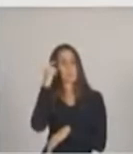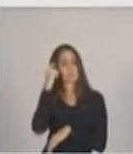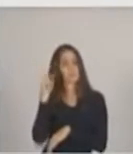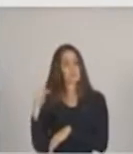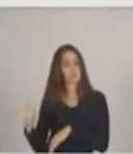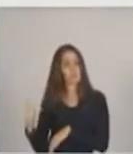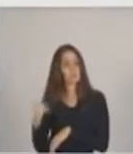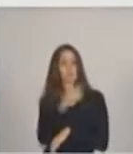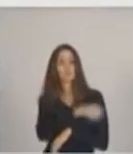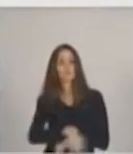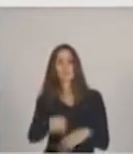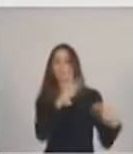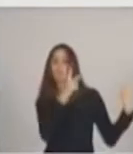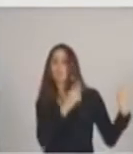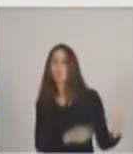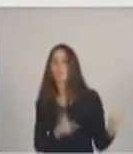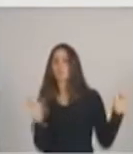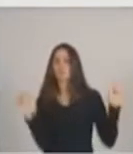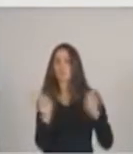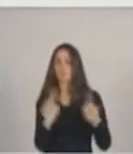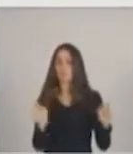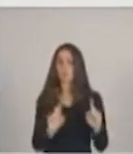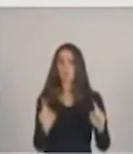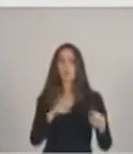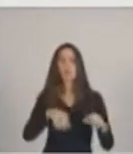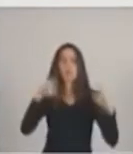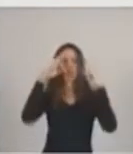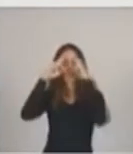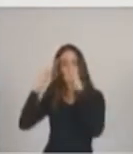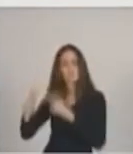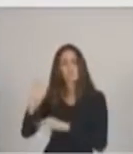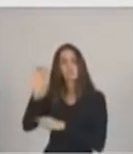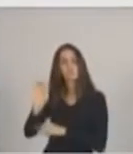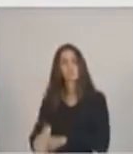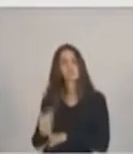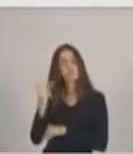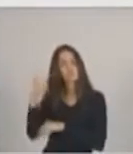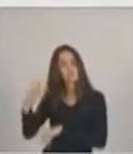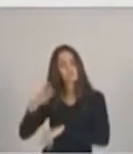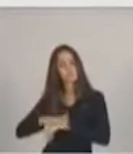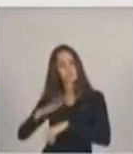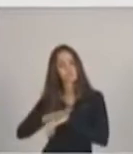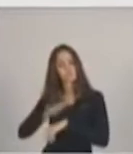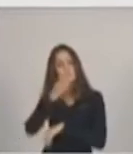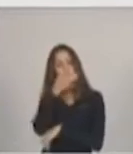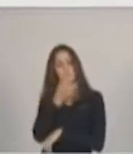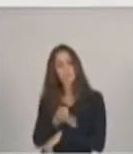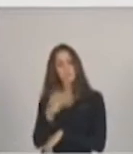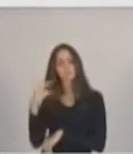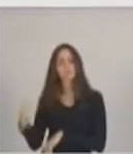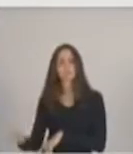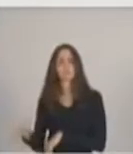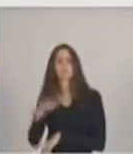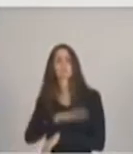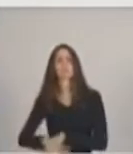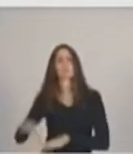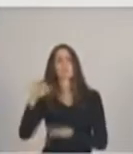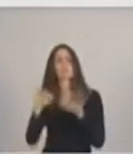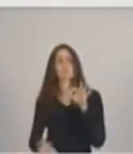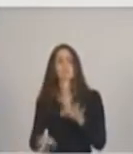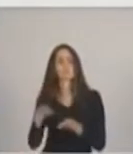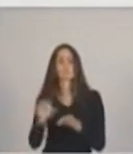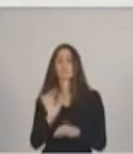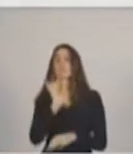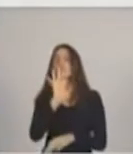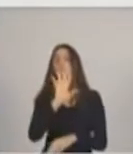todos pensam igual a ele. Mas respeita, que é um direito que ele tem de manifestar o seu entendimento jurídico. Eu quero